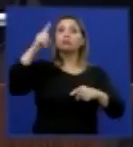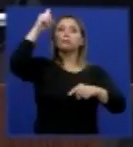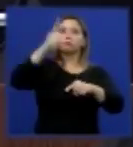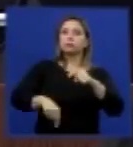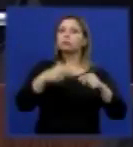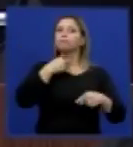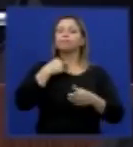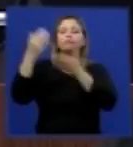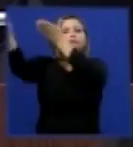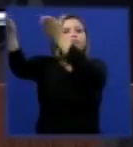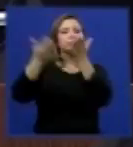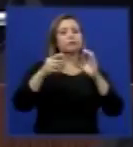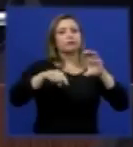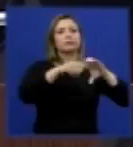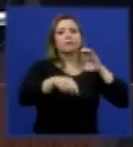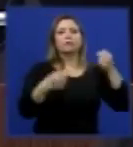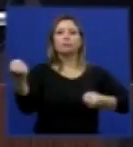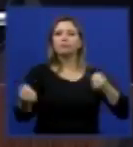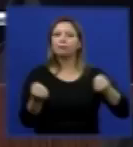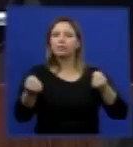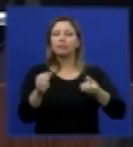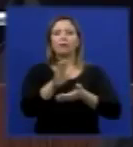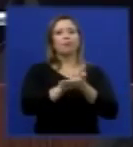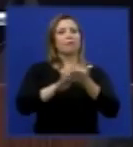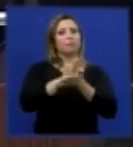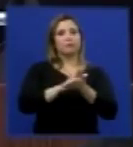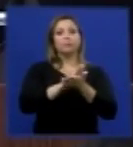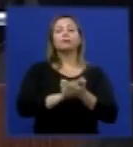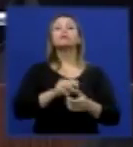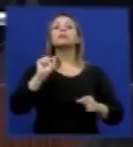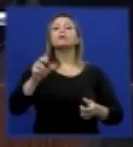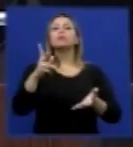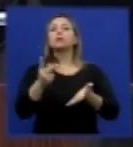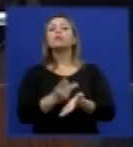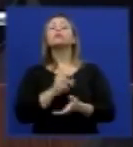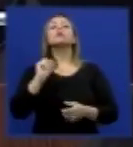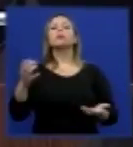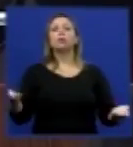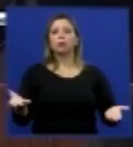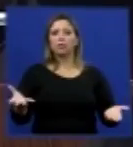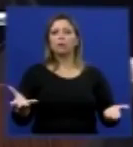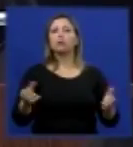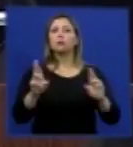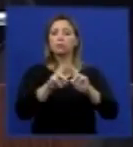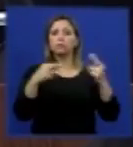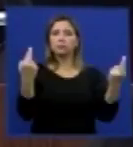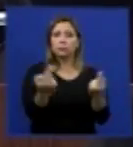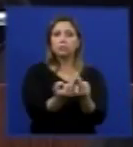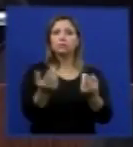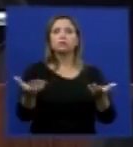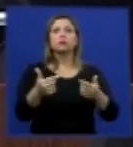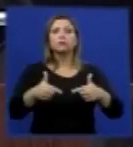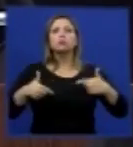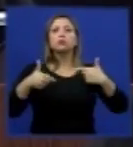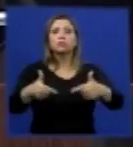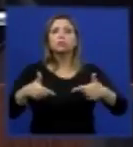importações. Ou seja, o que se deseja com essa ação é a decretação